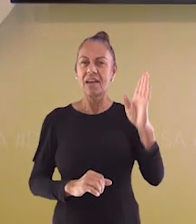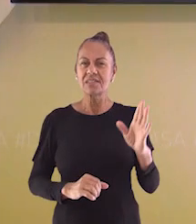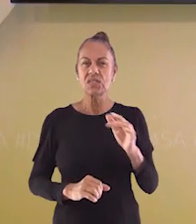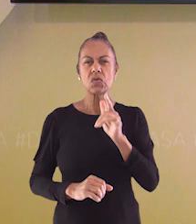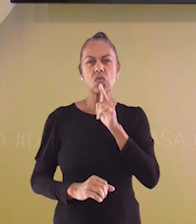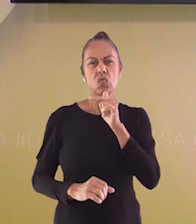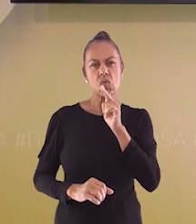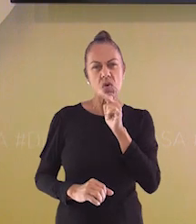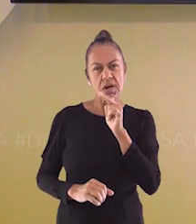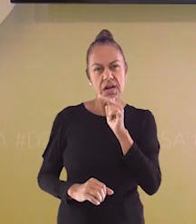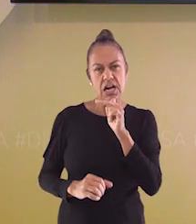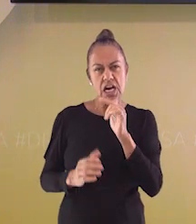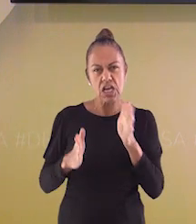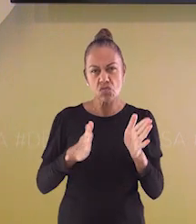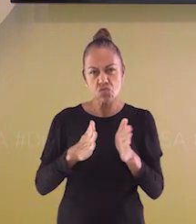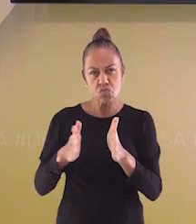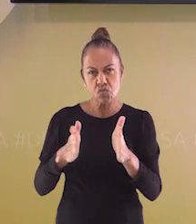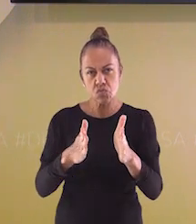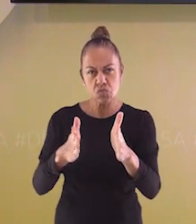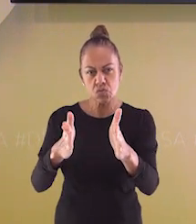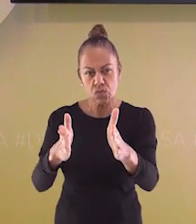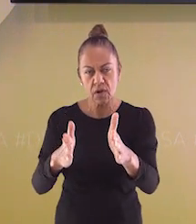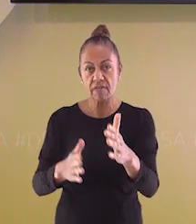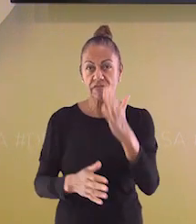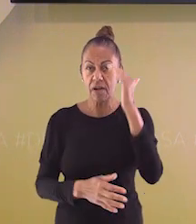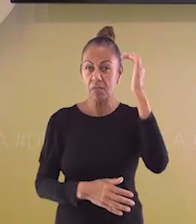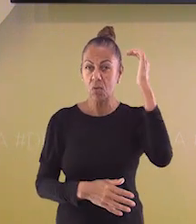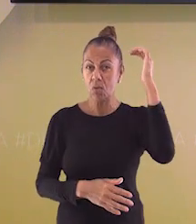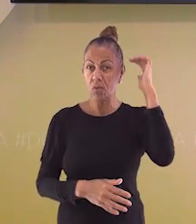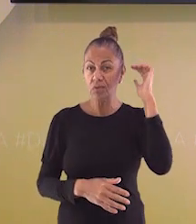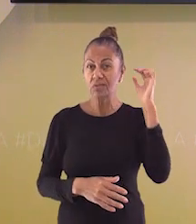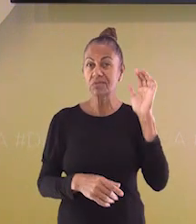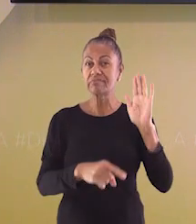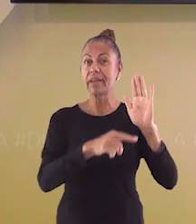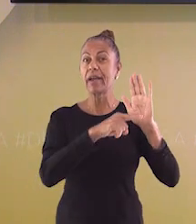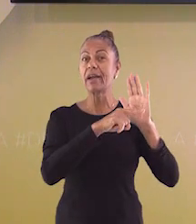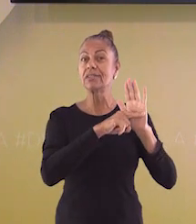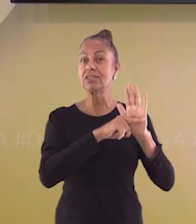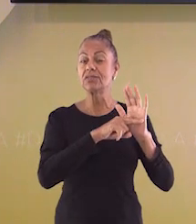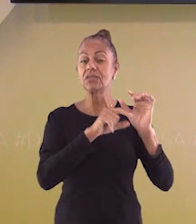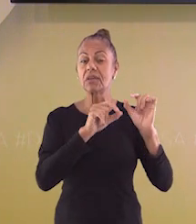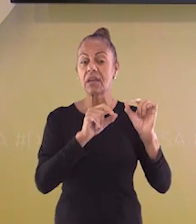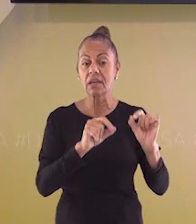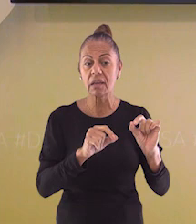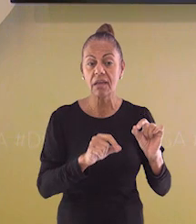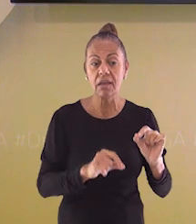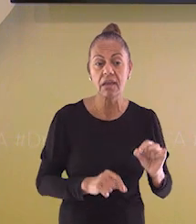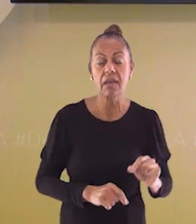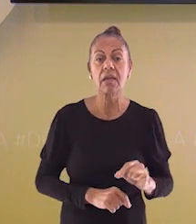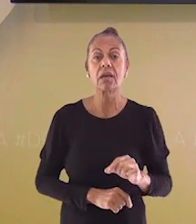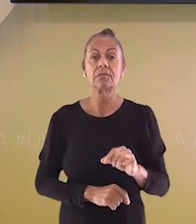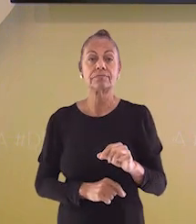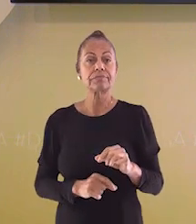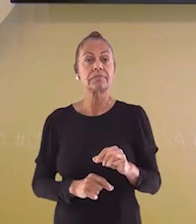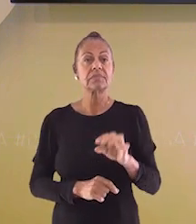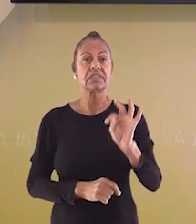Brasil, e infelizmente não por um aspecto positivo, mas por um aspecto negativo, que é o elevado nível de poluição. A gente está falando de um